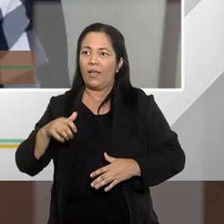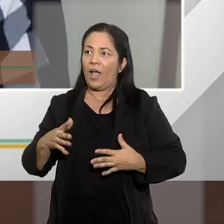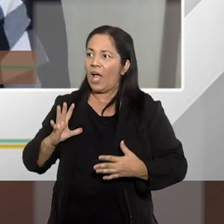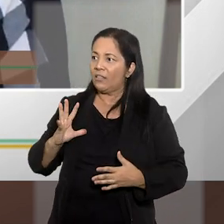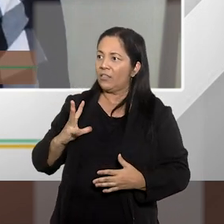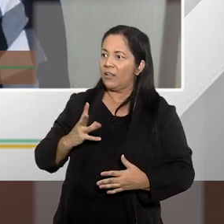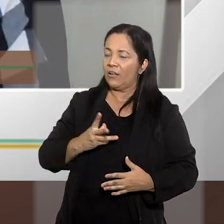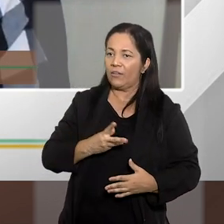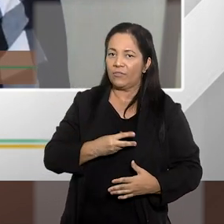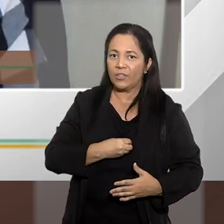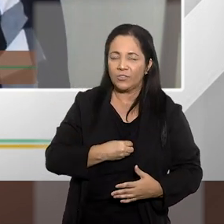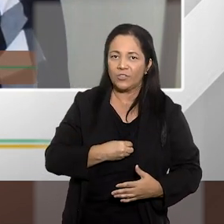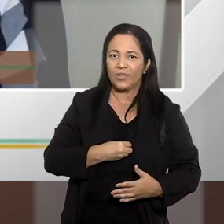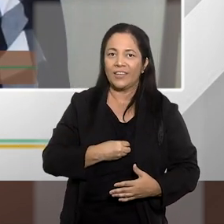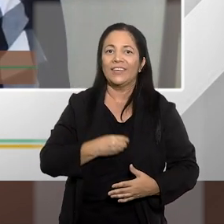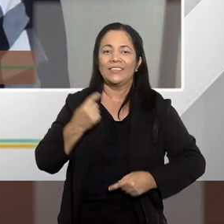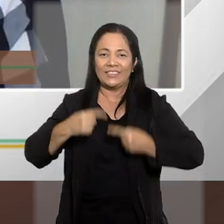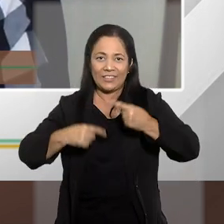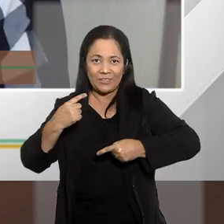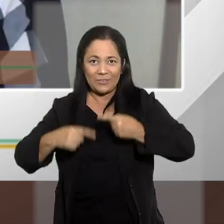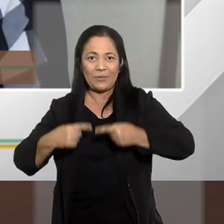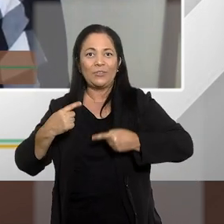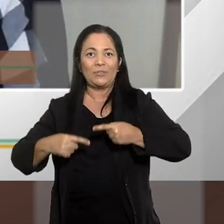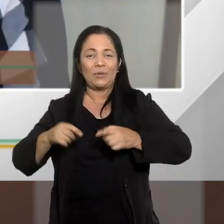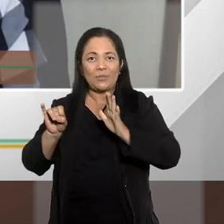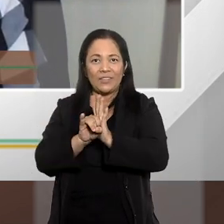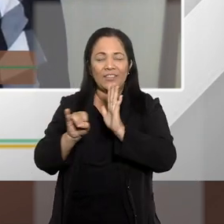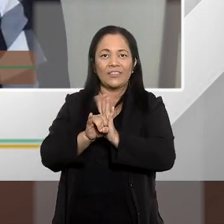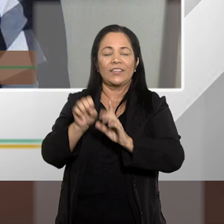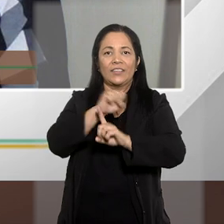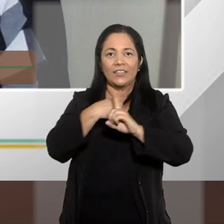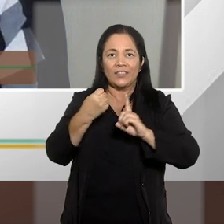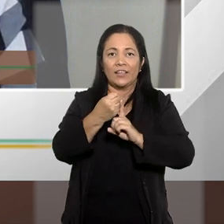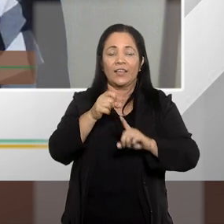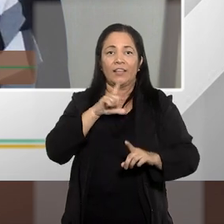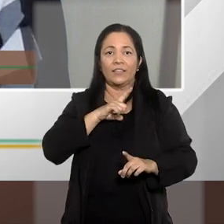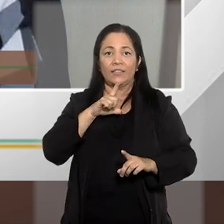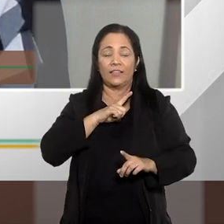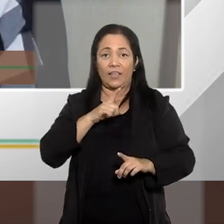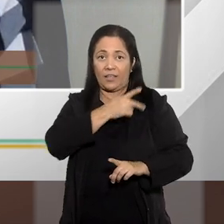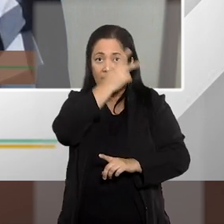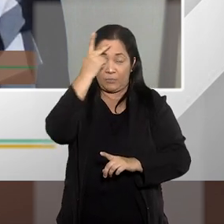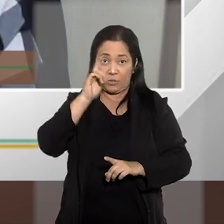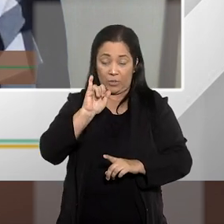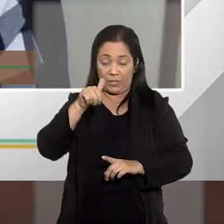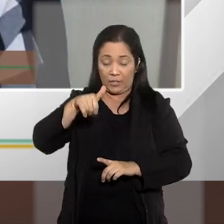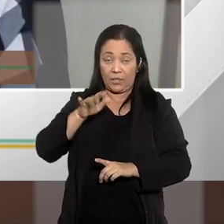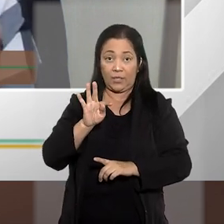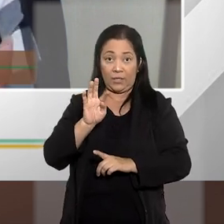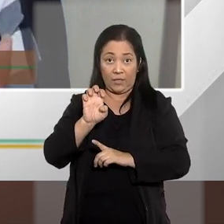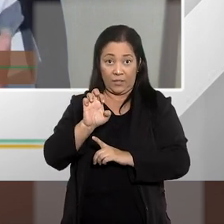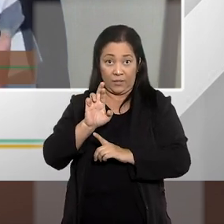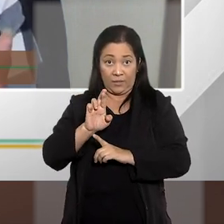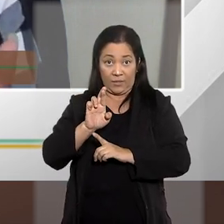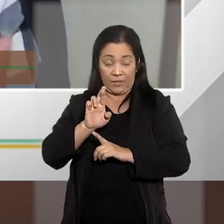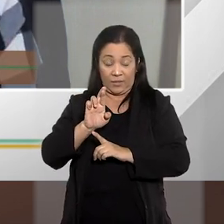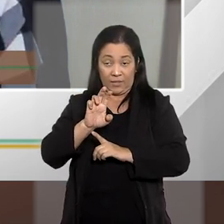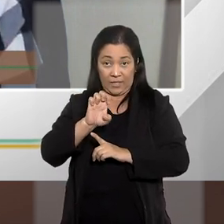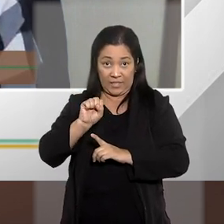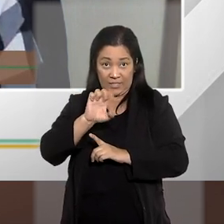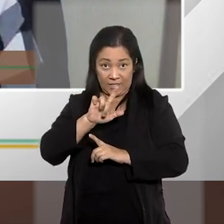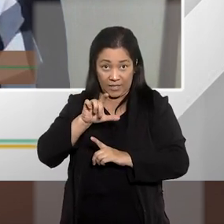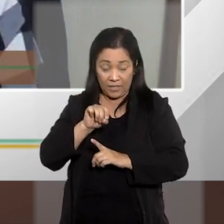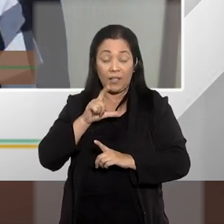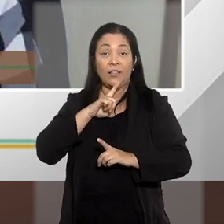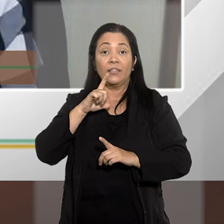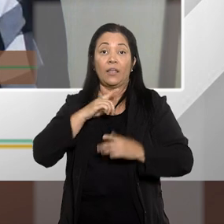tem na sua construção social. Você tem as pessoas intersexo, então, que elas apresentam as características tanto